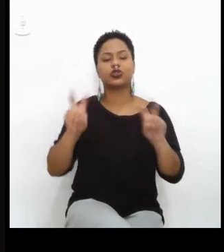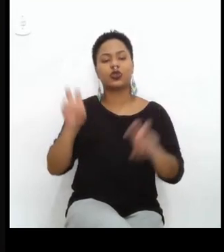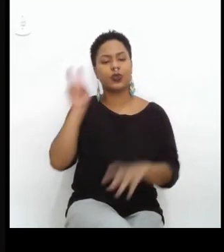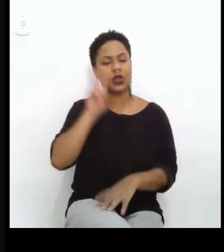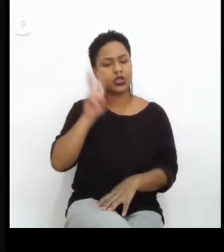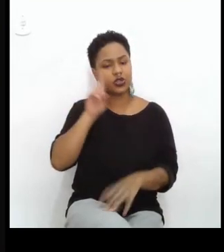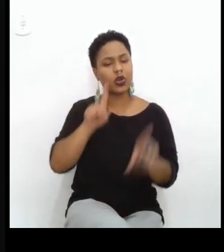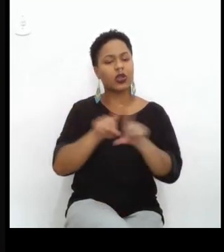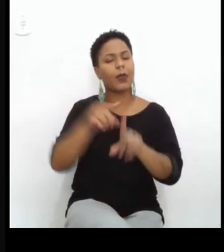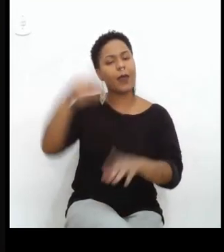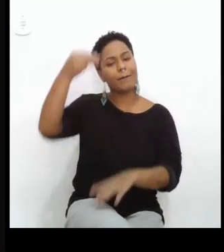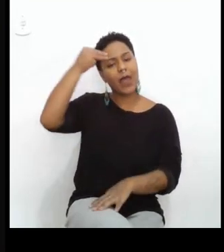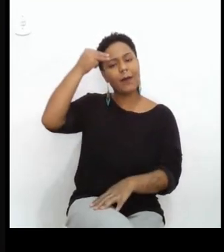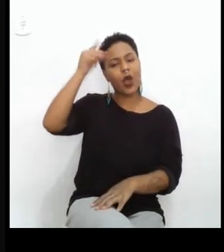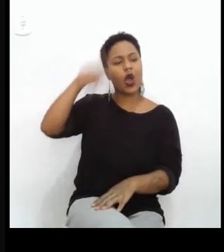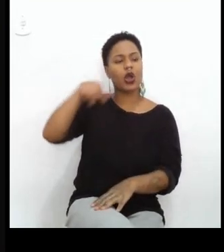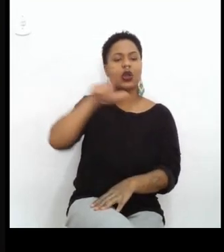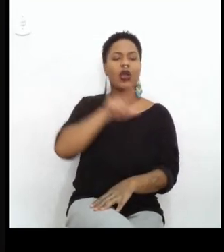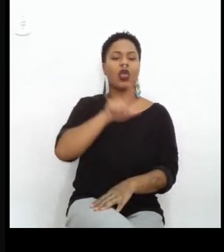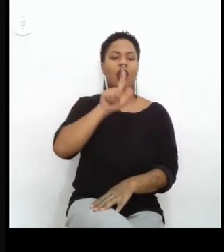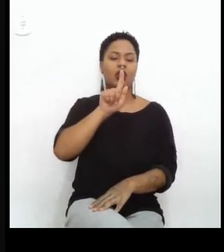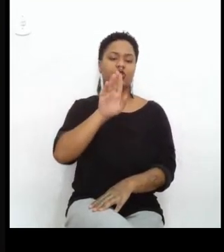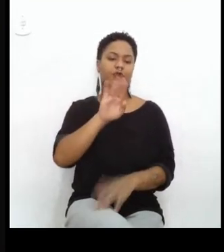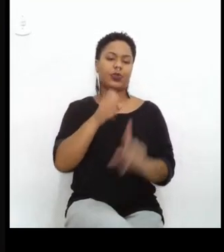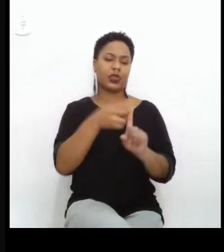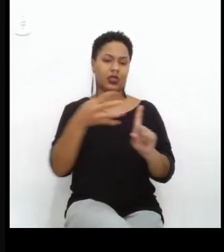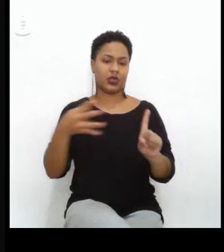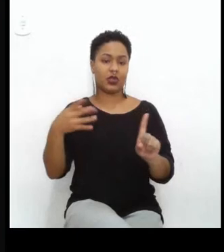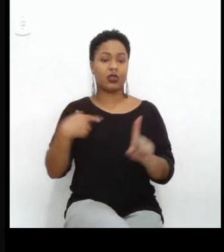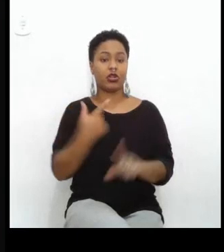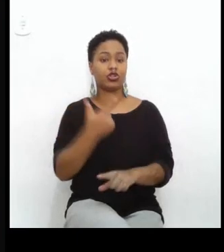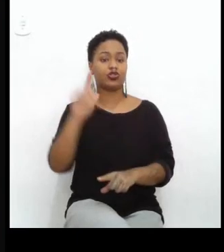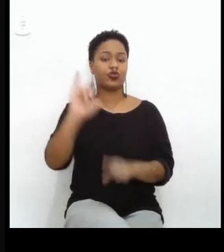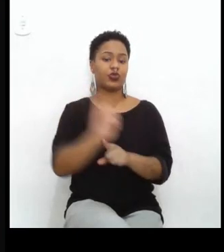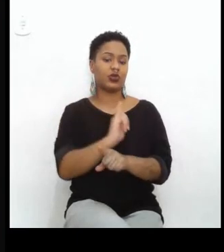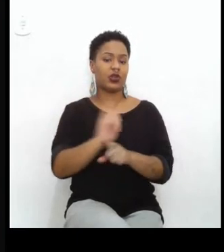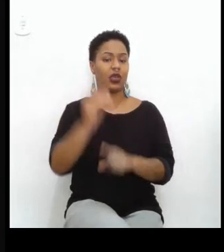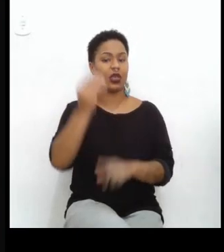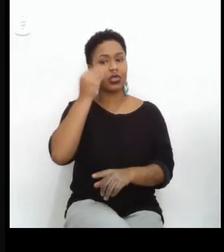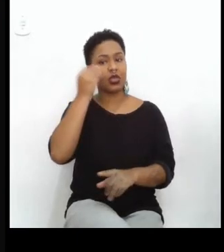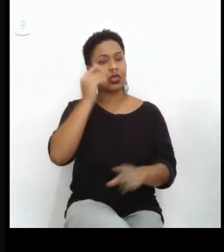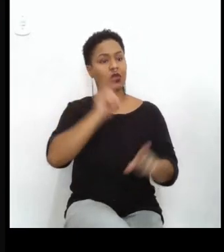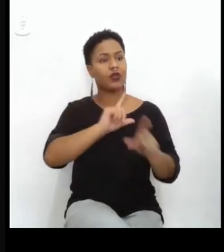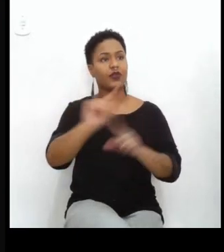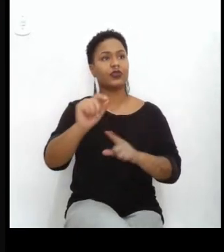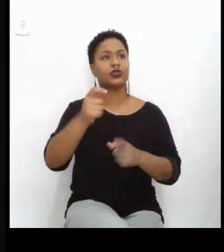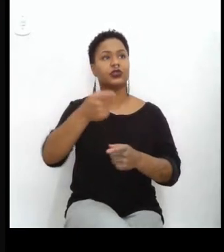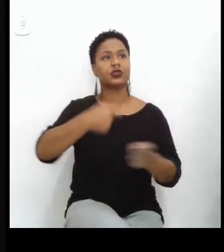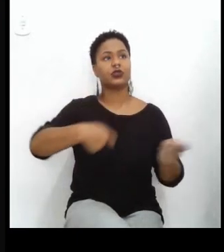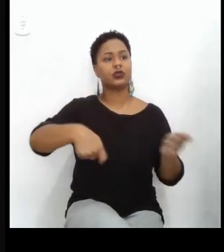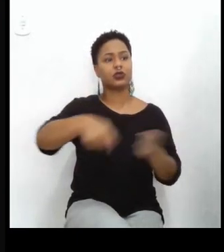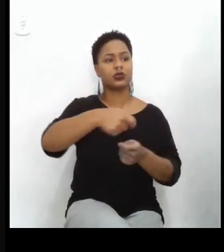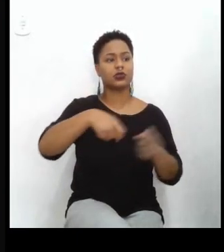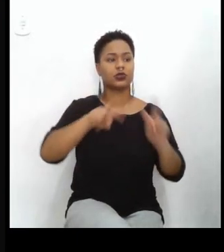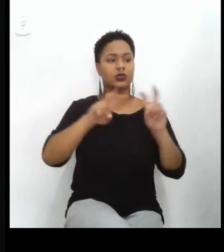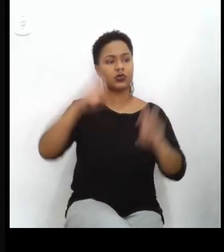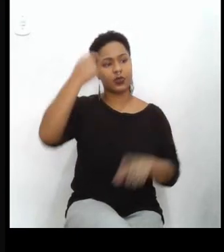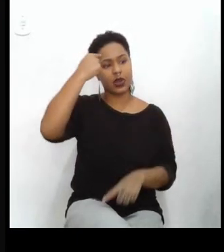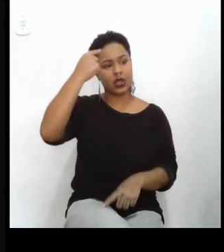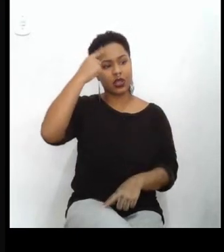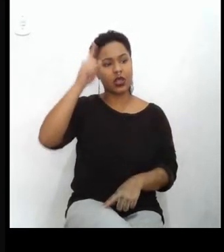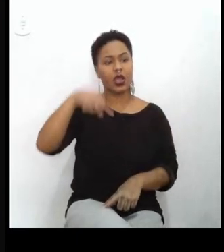de outra forma né tentando fugir um pouco negociando um pouco com essa essa ideia do espetáculo